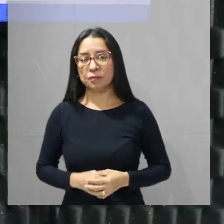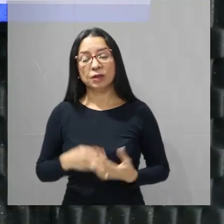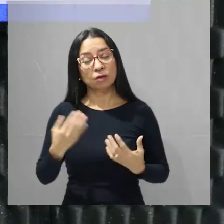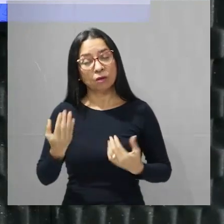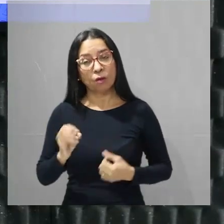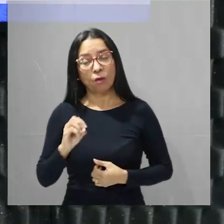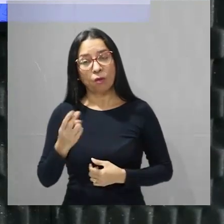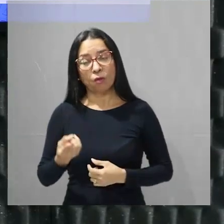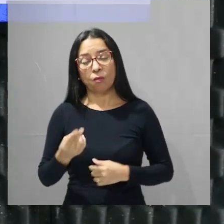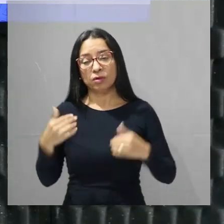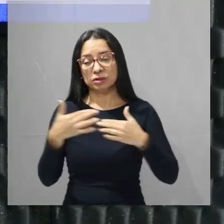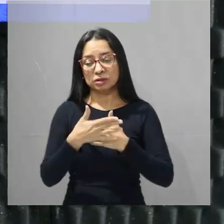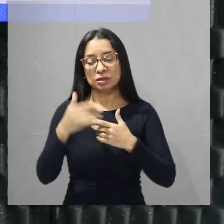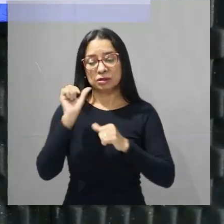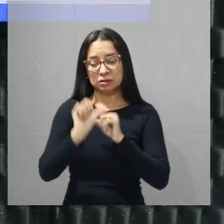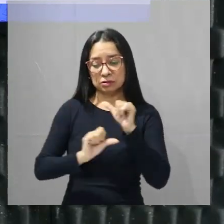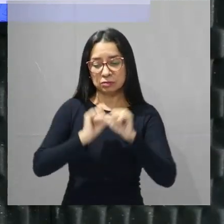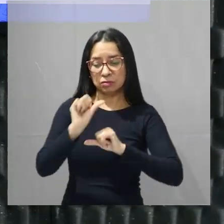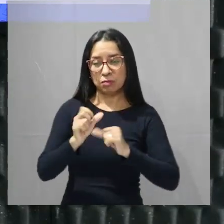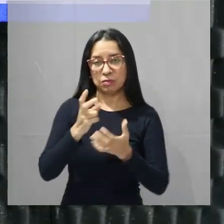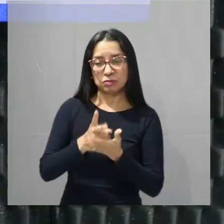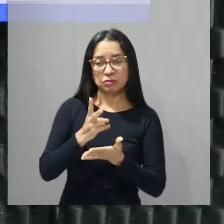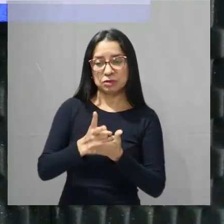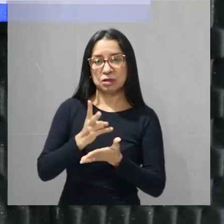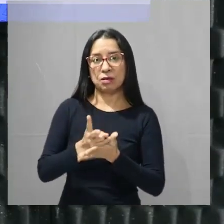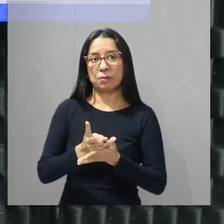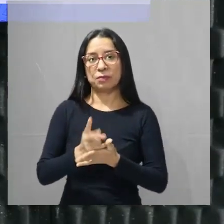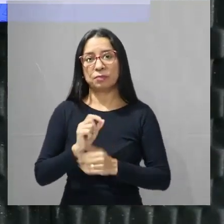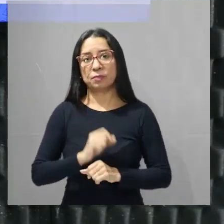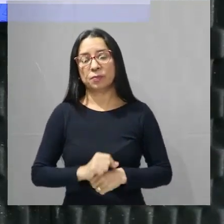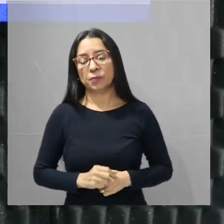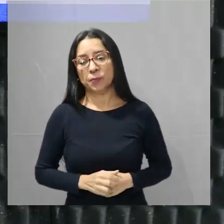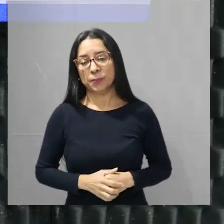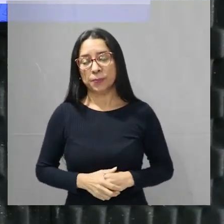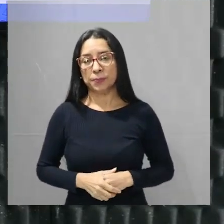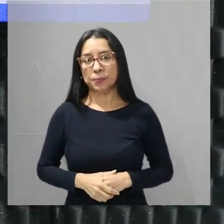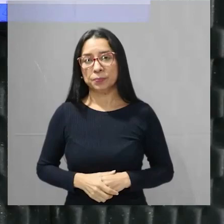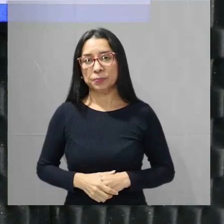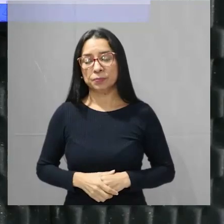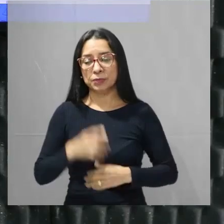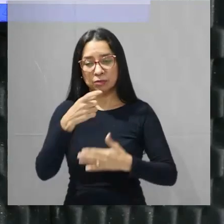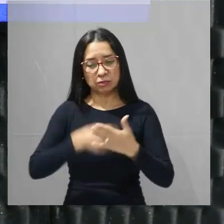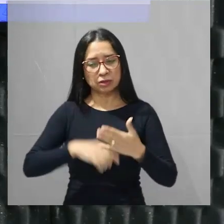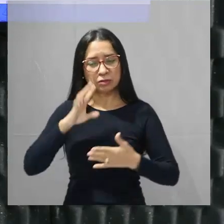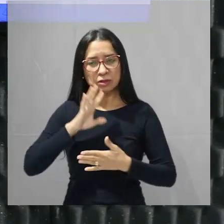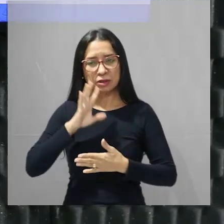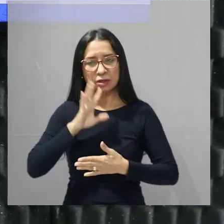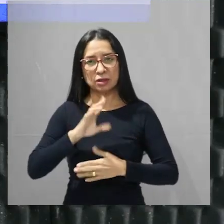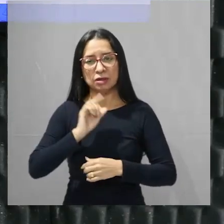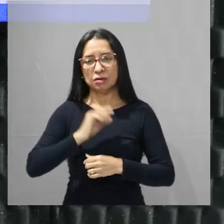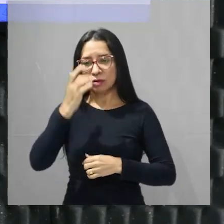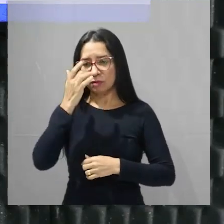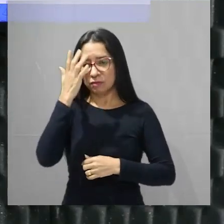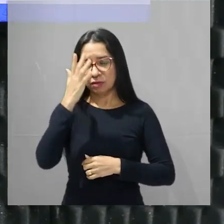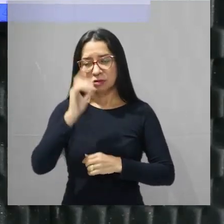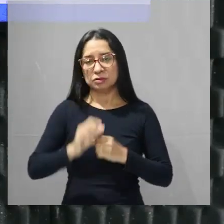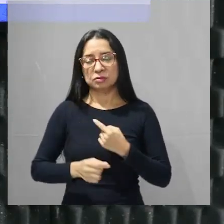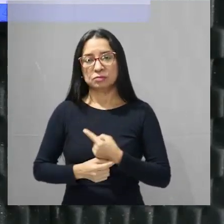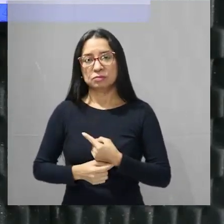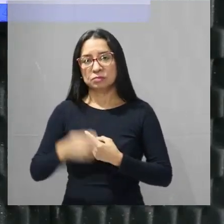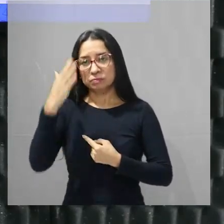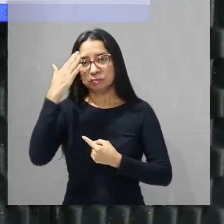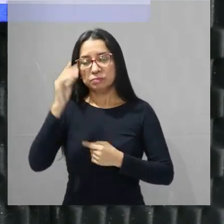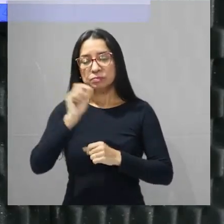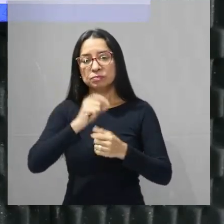cidade está constantemente se transformando, ao qual está submetida a cidade. Texto bem legal, um texto que nos leva muito a refletir.